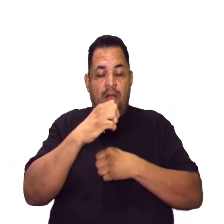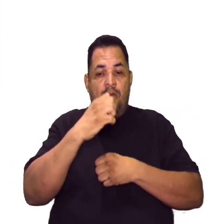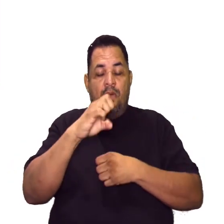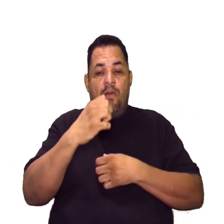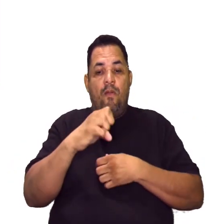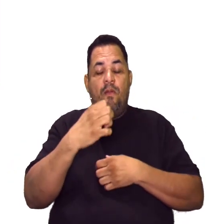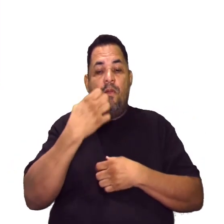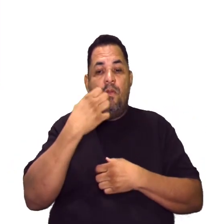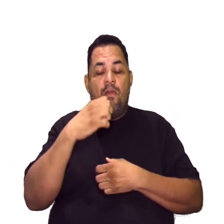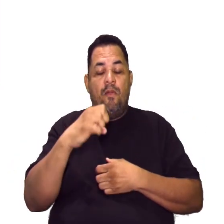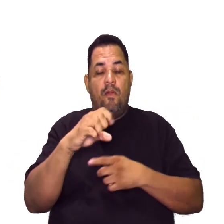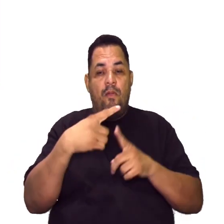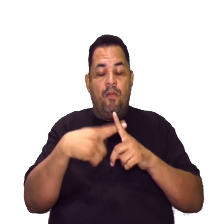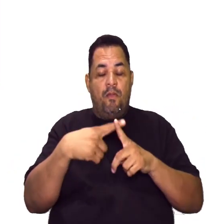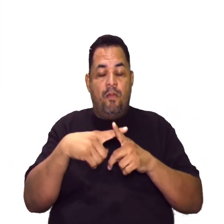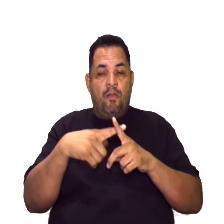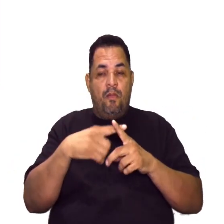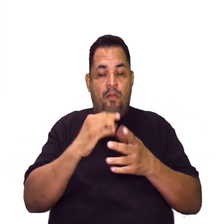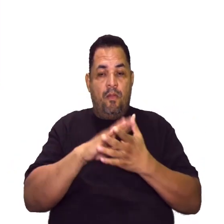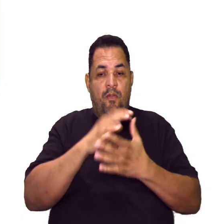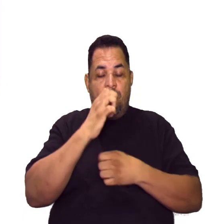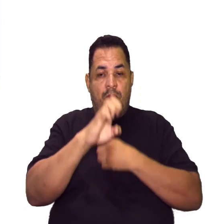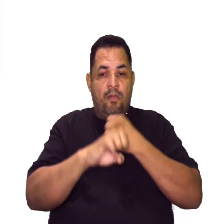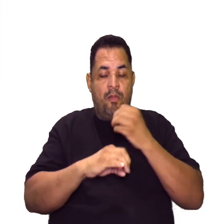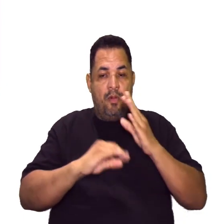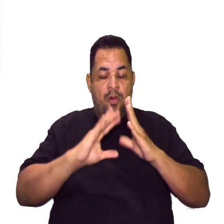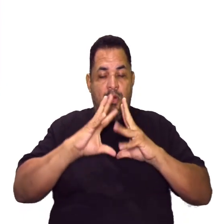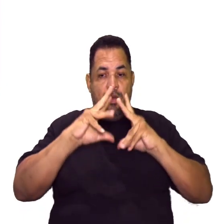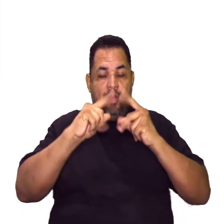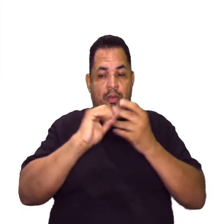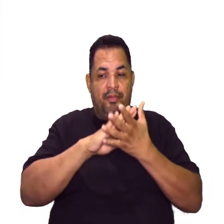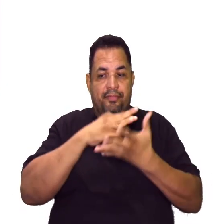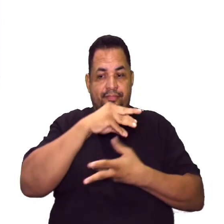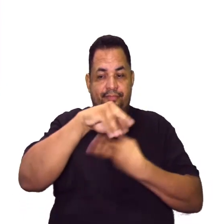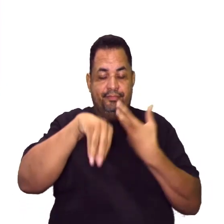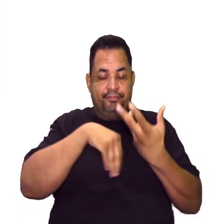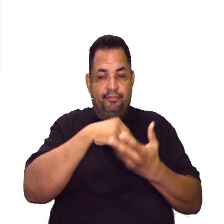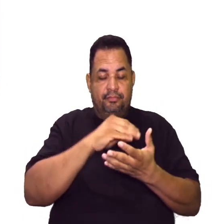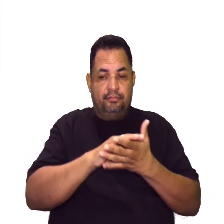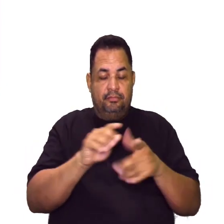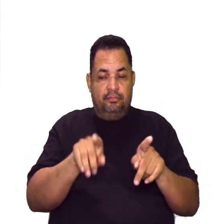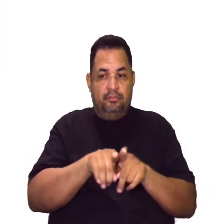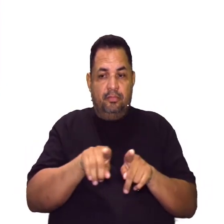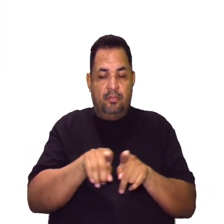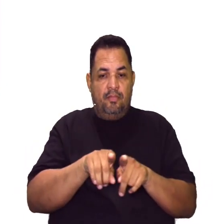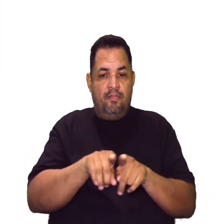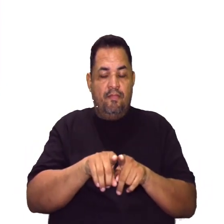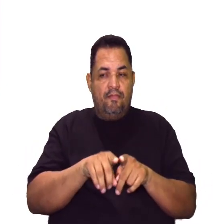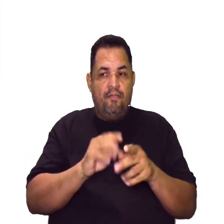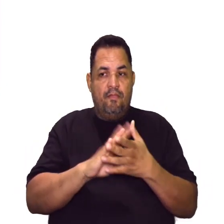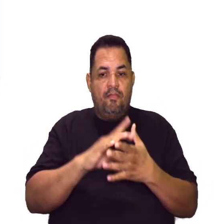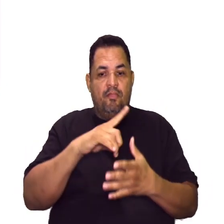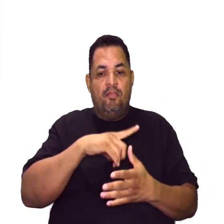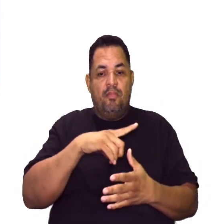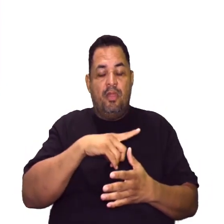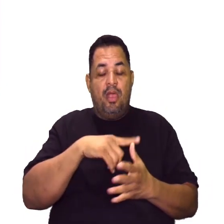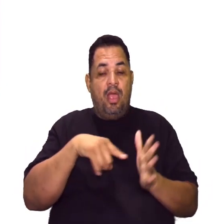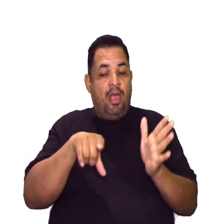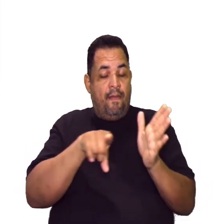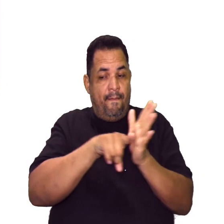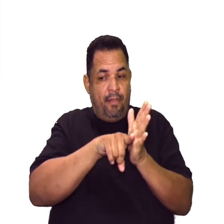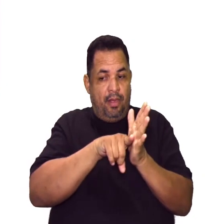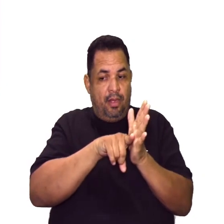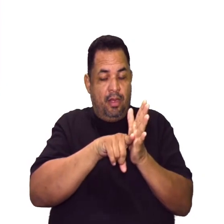os elétrons da última camada de todos os átomos envolvidos têm carga negativa.